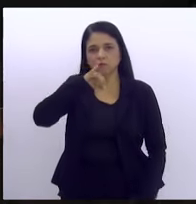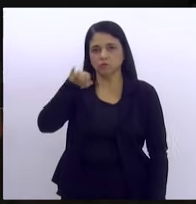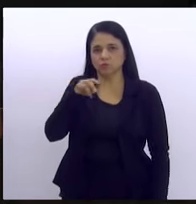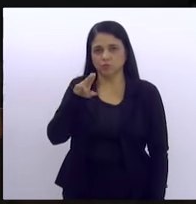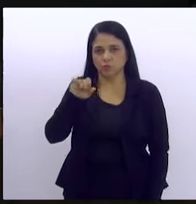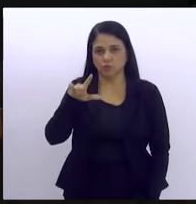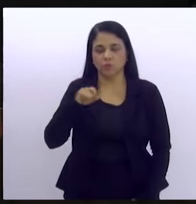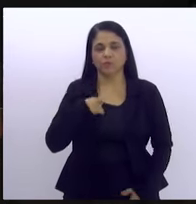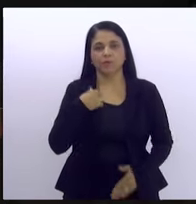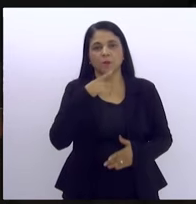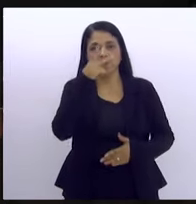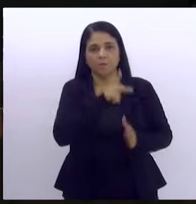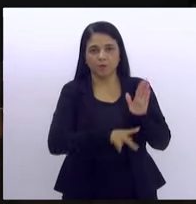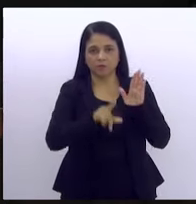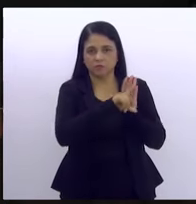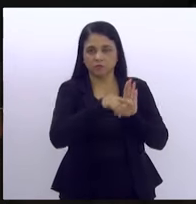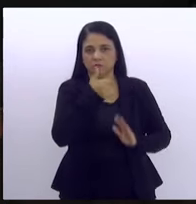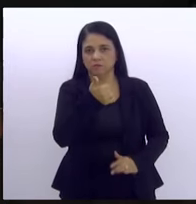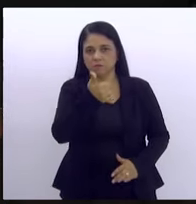O projeto de lei